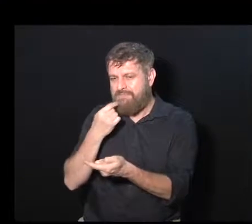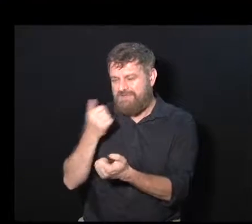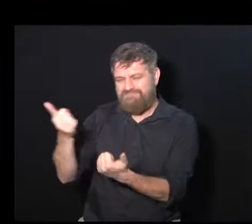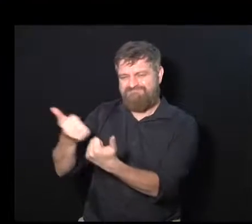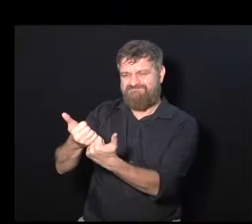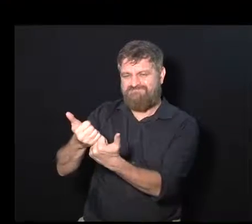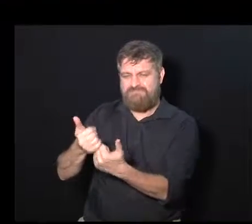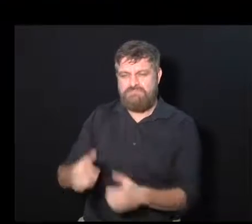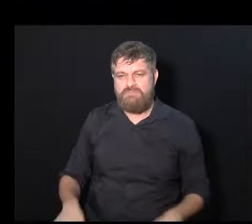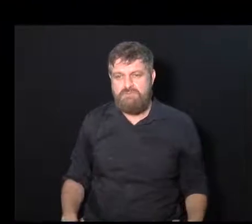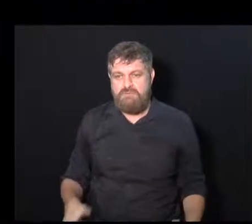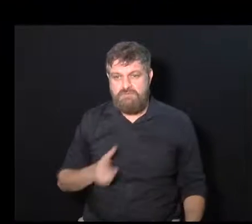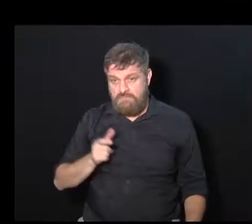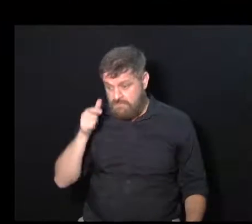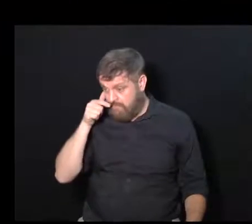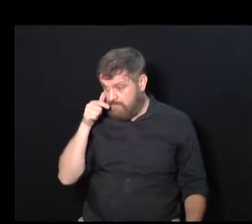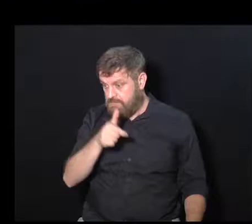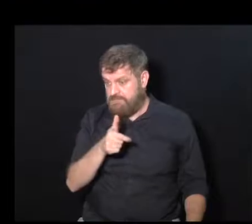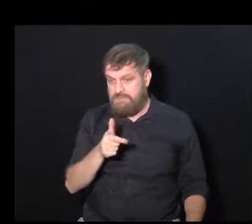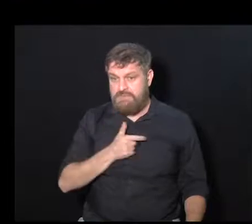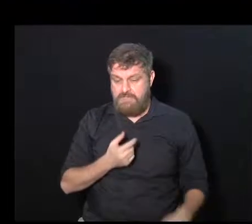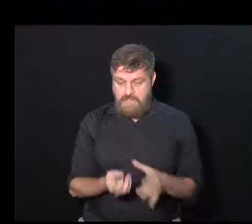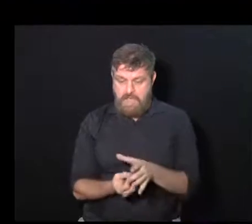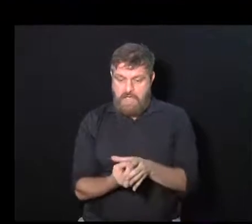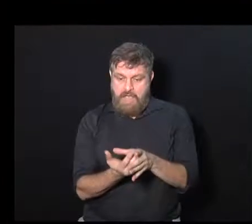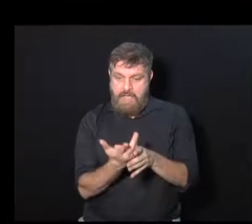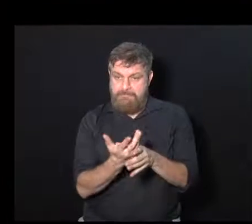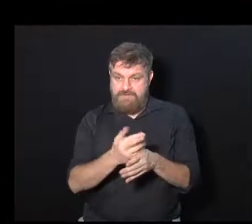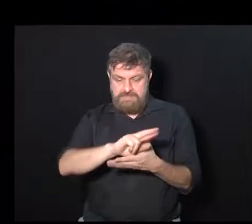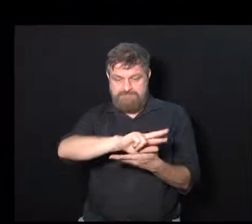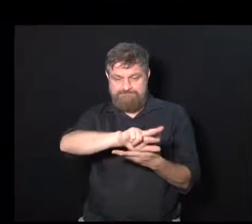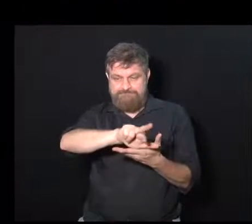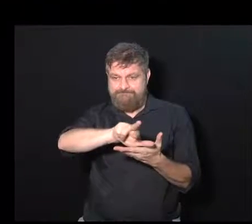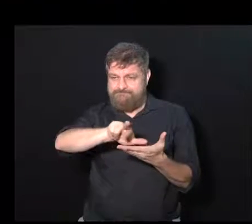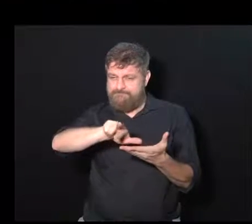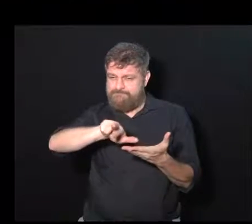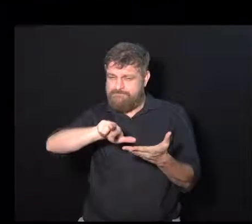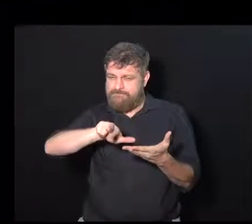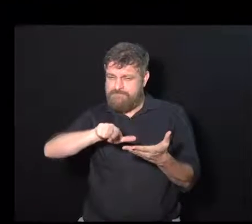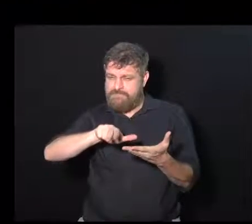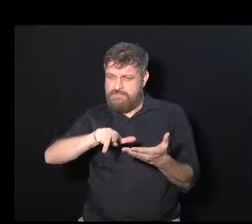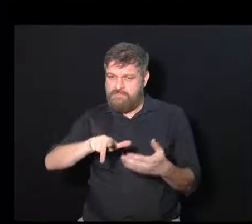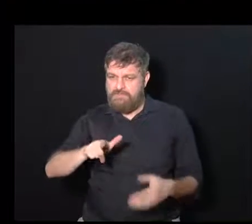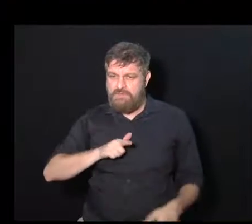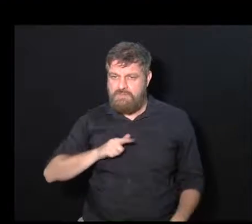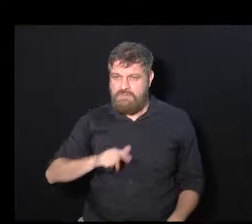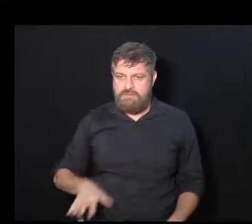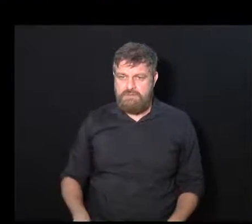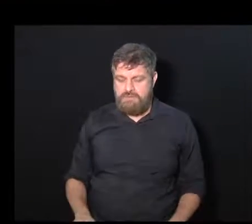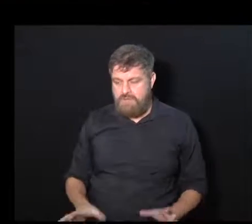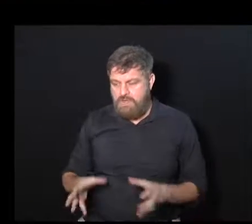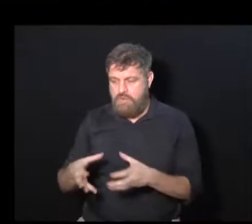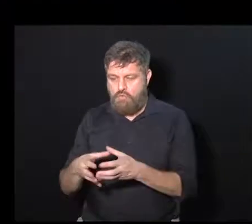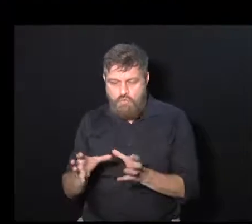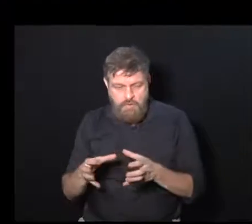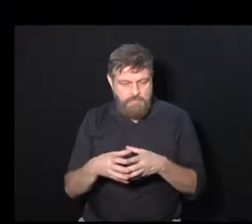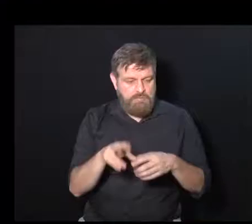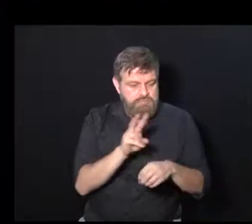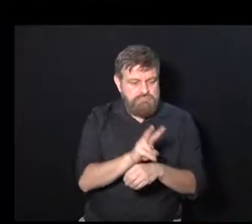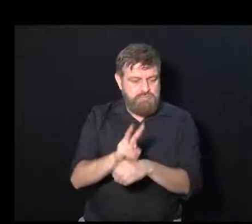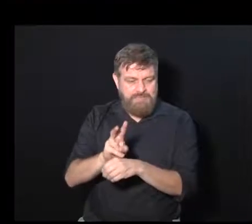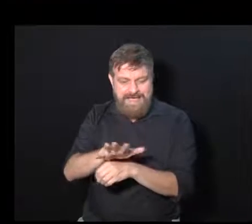ter a utilização das plantas medicinais em diferentes linhas de cuidado no